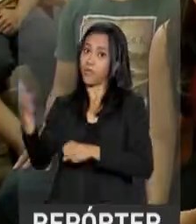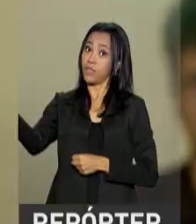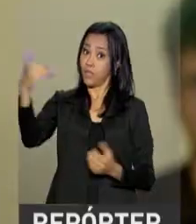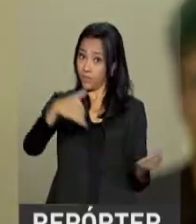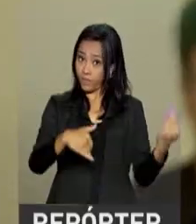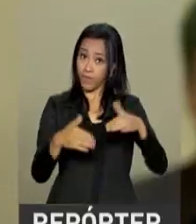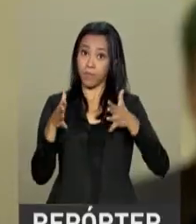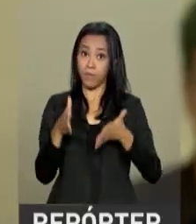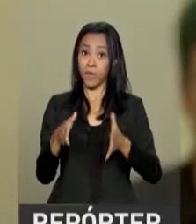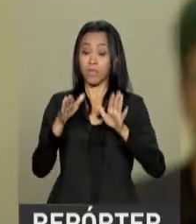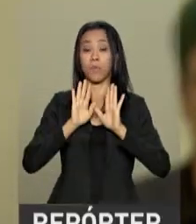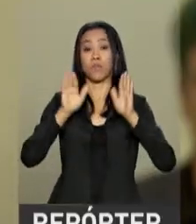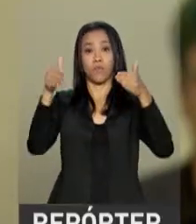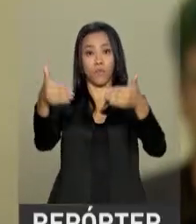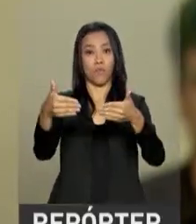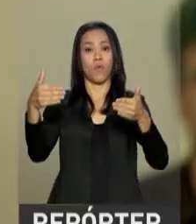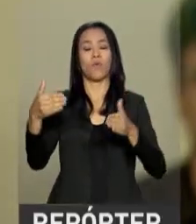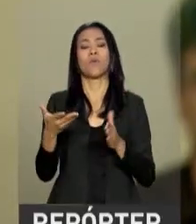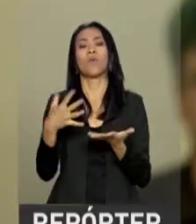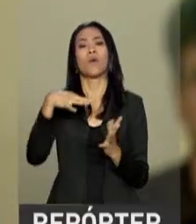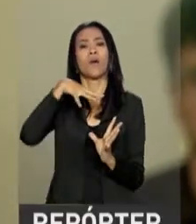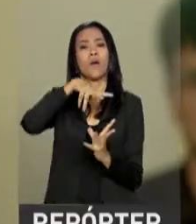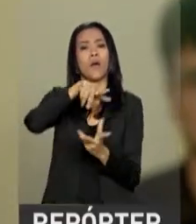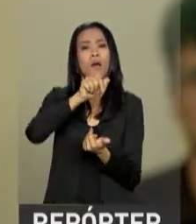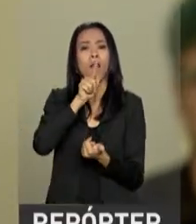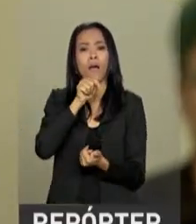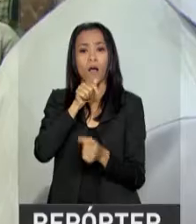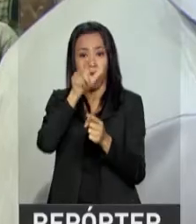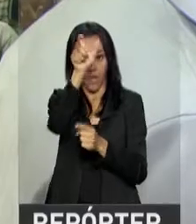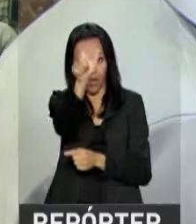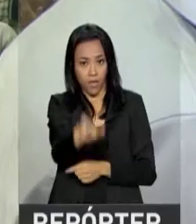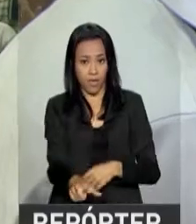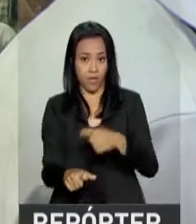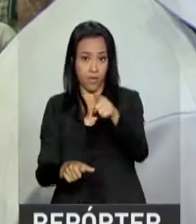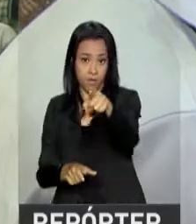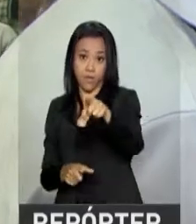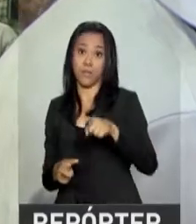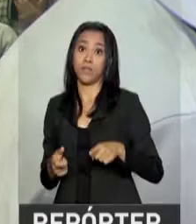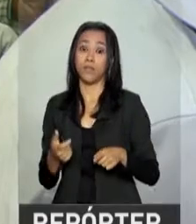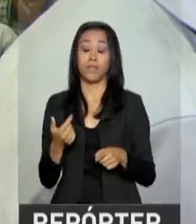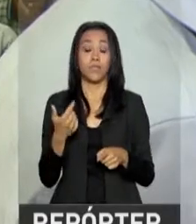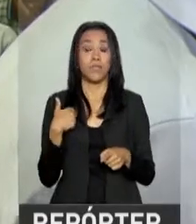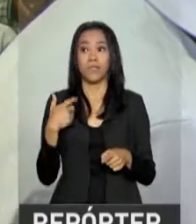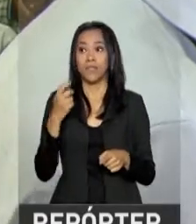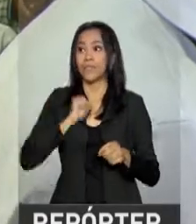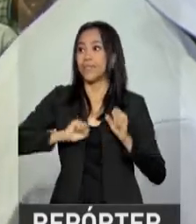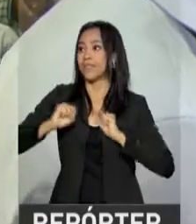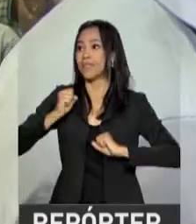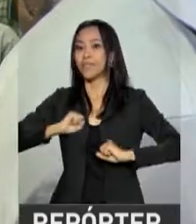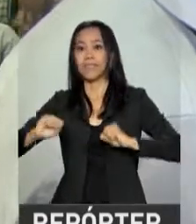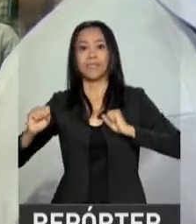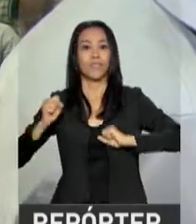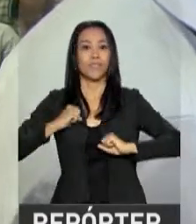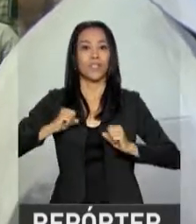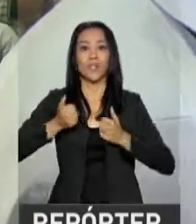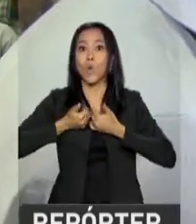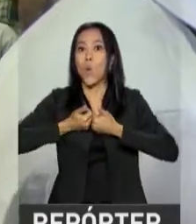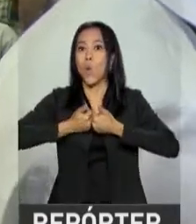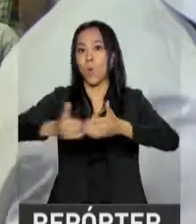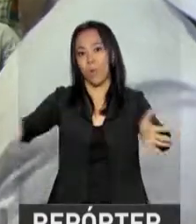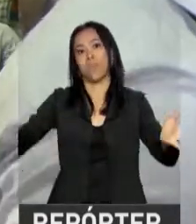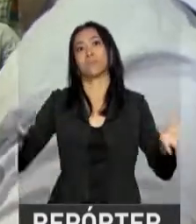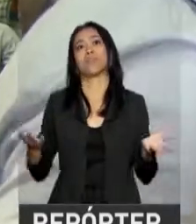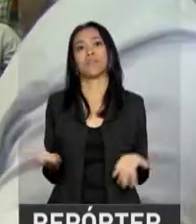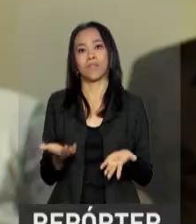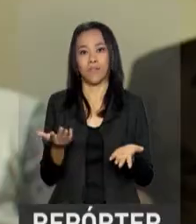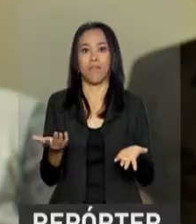Água. É o caso do estudante Felipe Duarte. Ele confessa que não vê a hora do fórum começar e de poder praticar